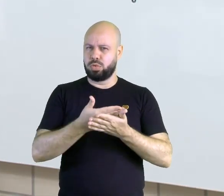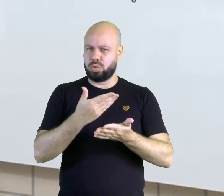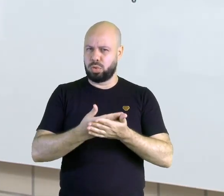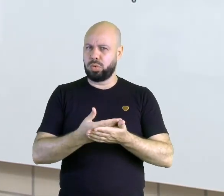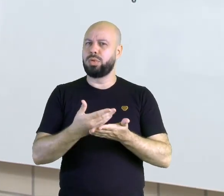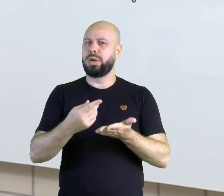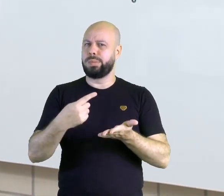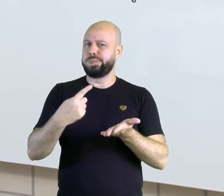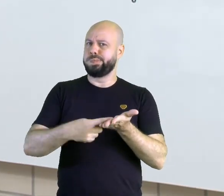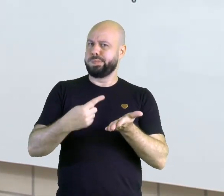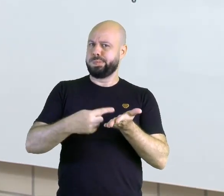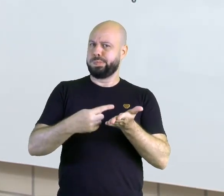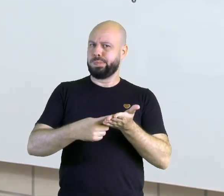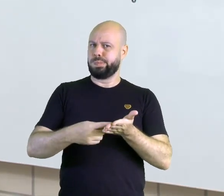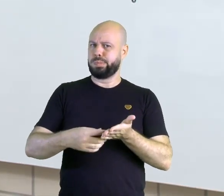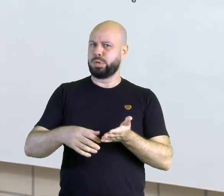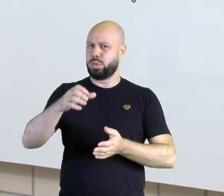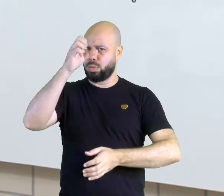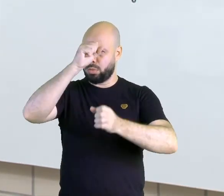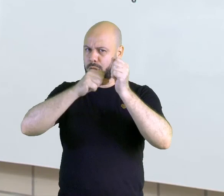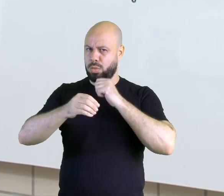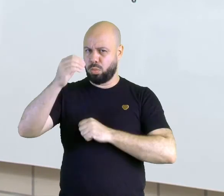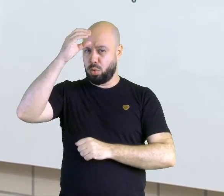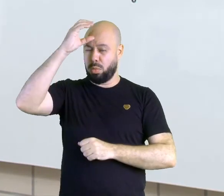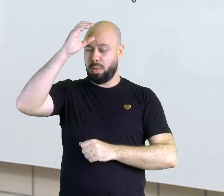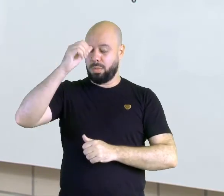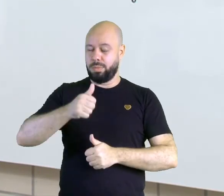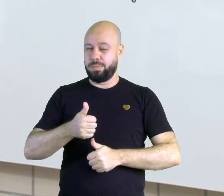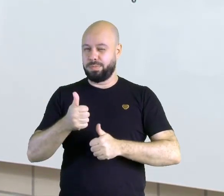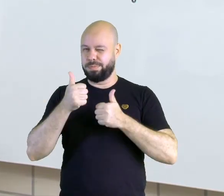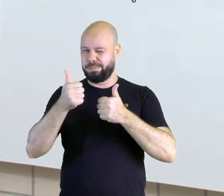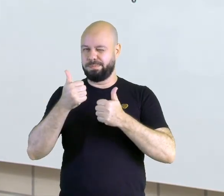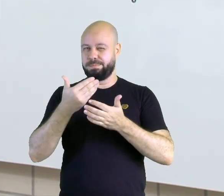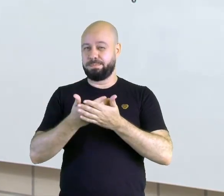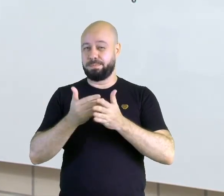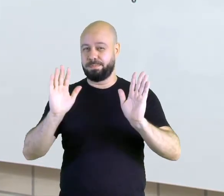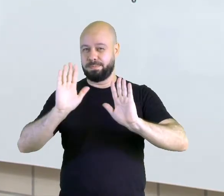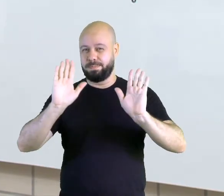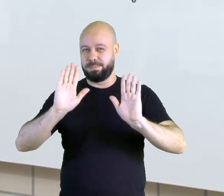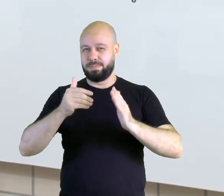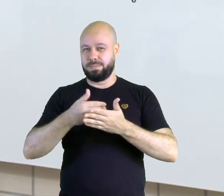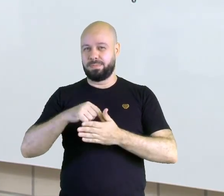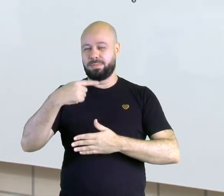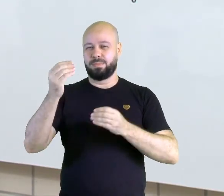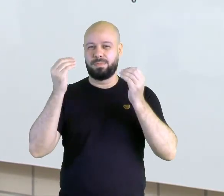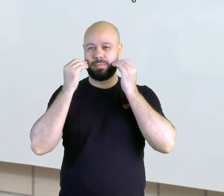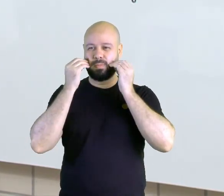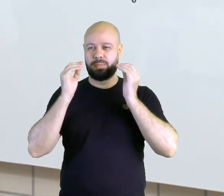Buscando mais conhecimentos, ok? Bye, bye, até a próxima aula. Kisses!